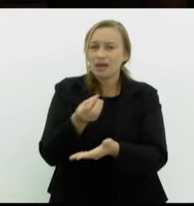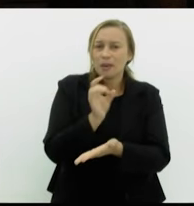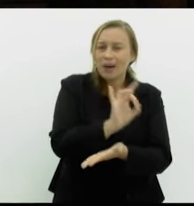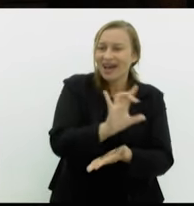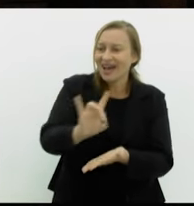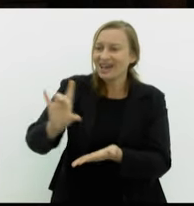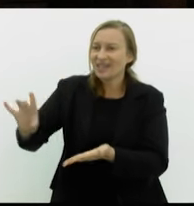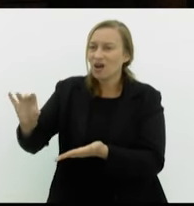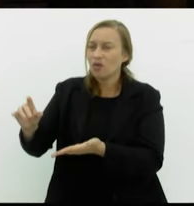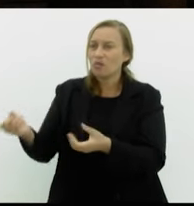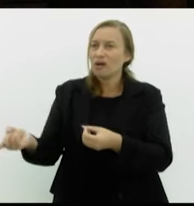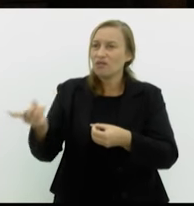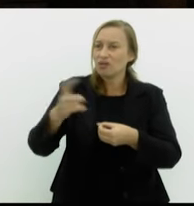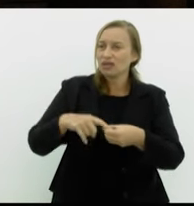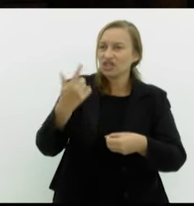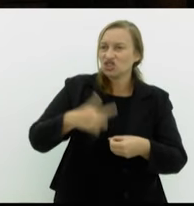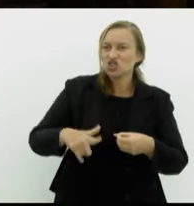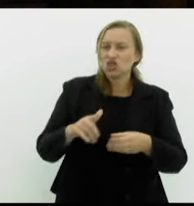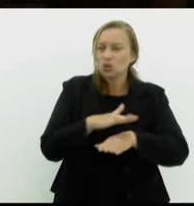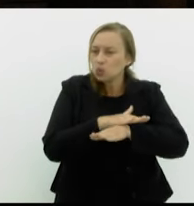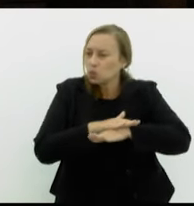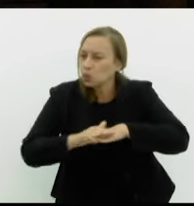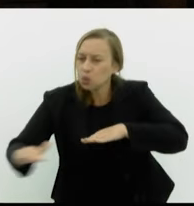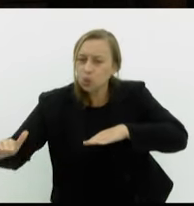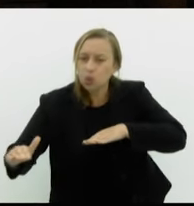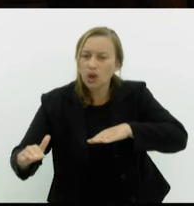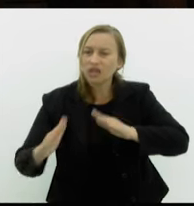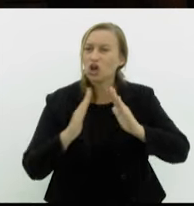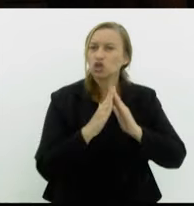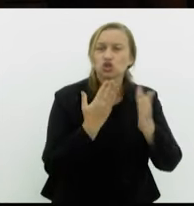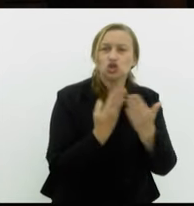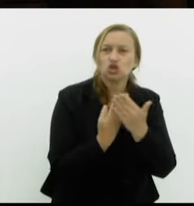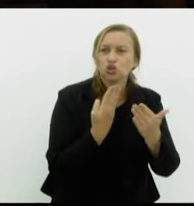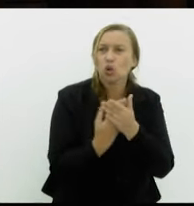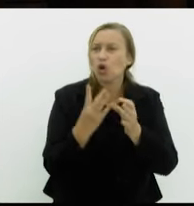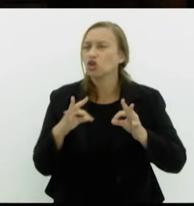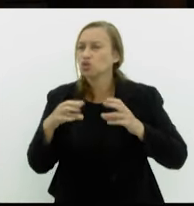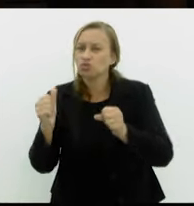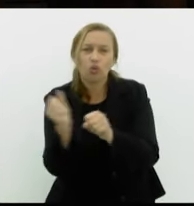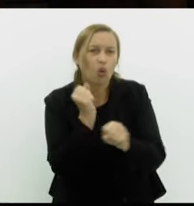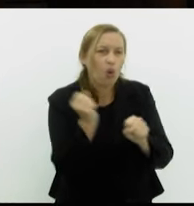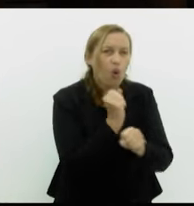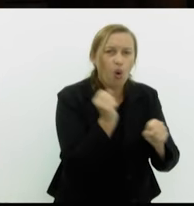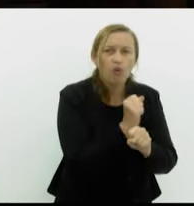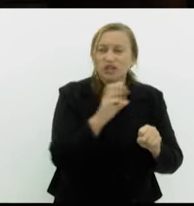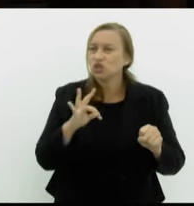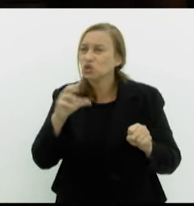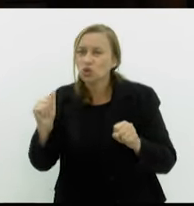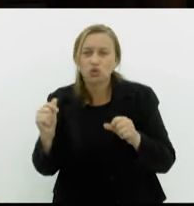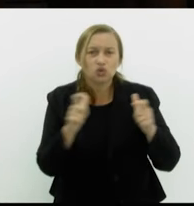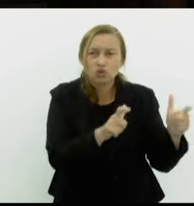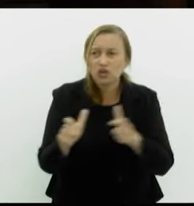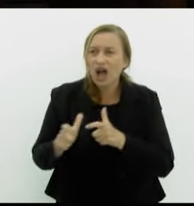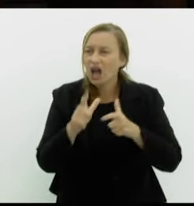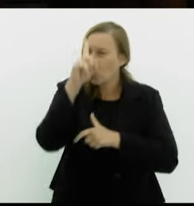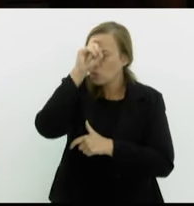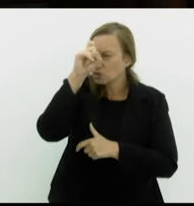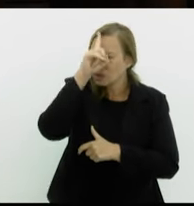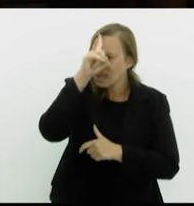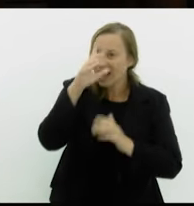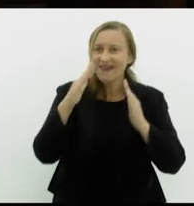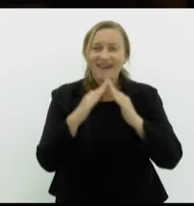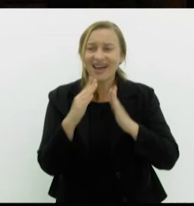reconstruir. Todas as estradas, todas as escolas, todos os hospitais, todas as